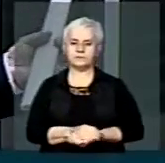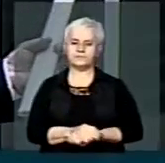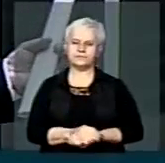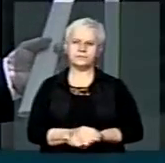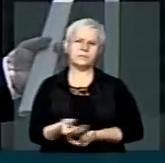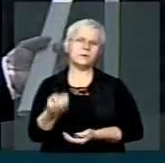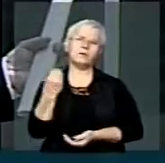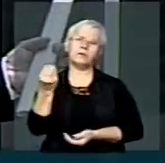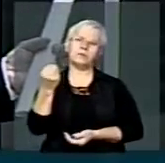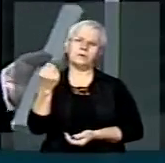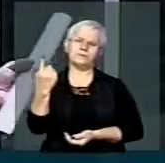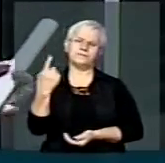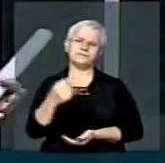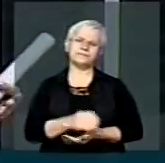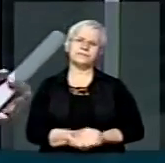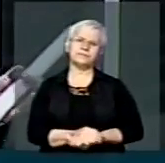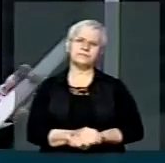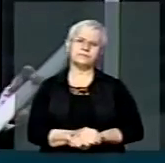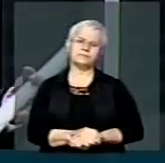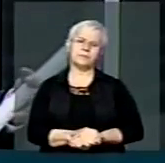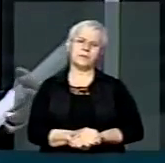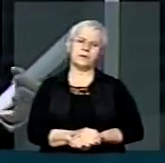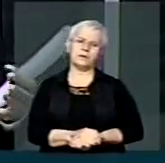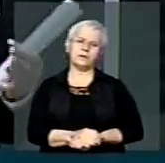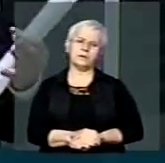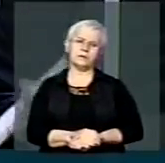Ora, senhor presidente, o mínimo